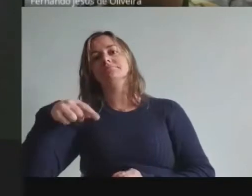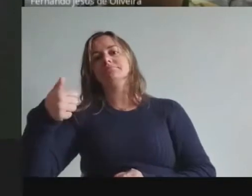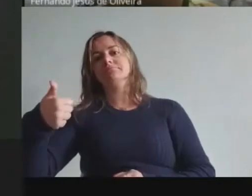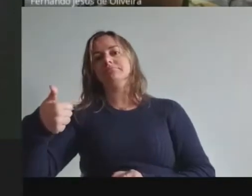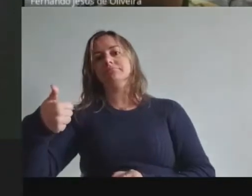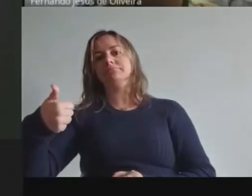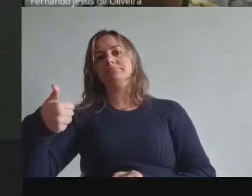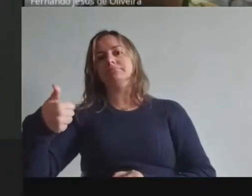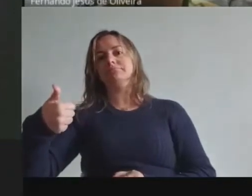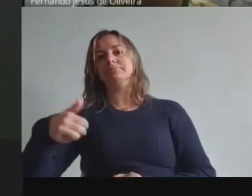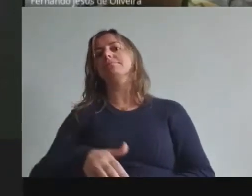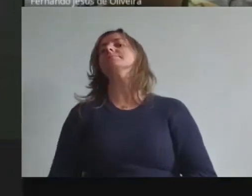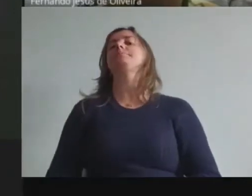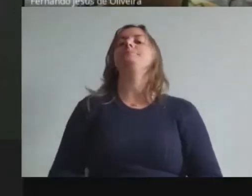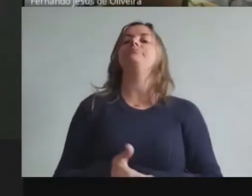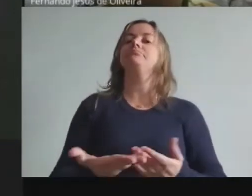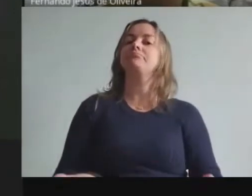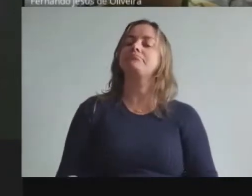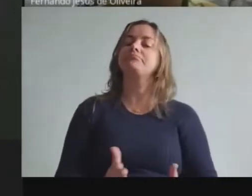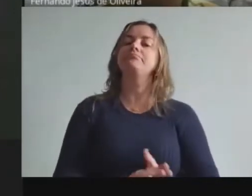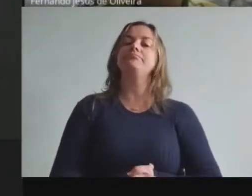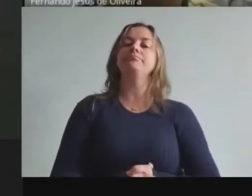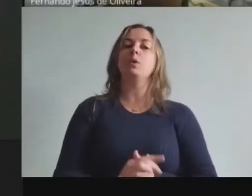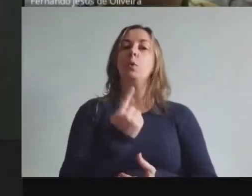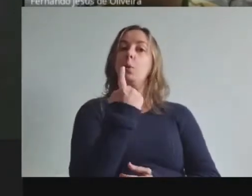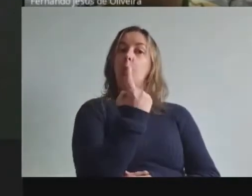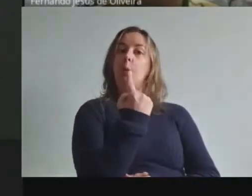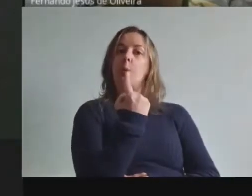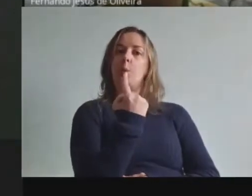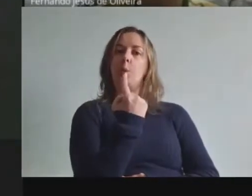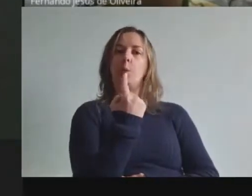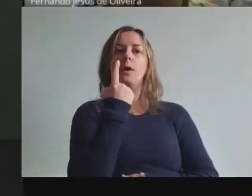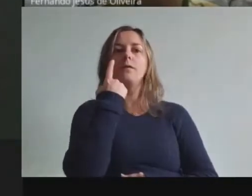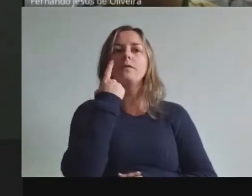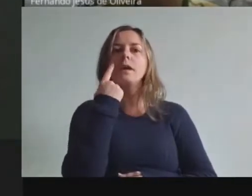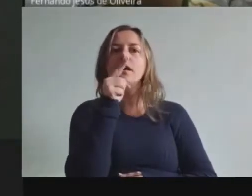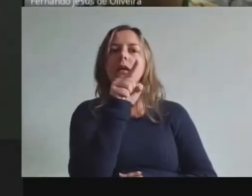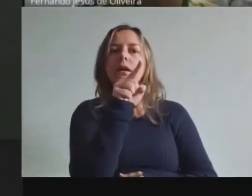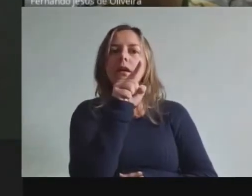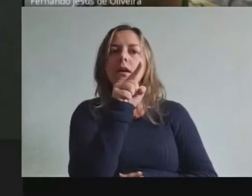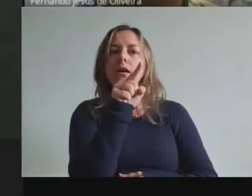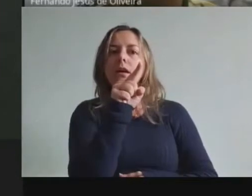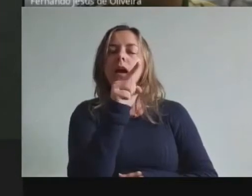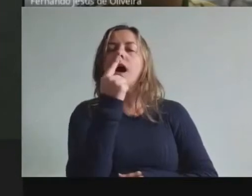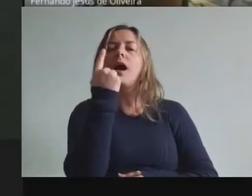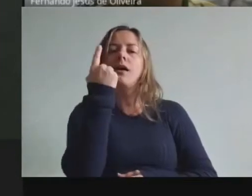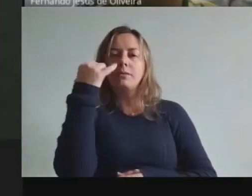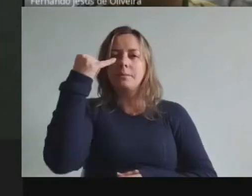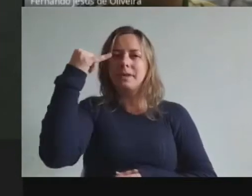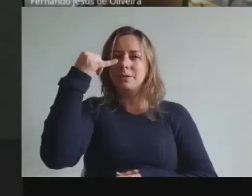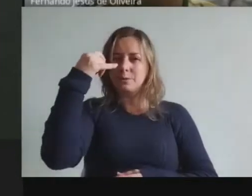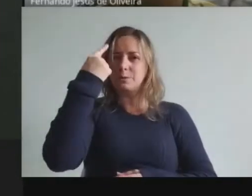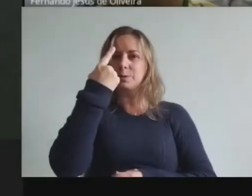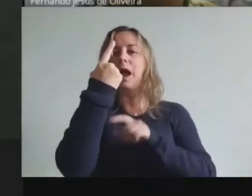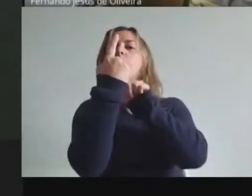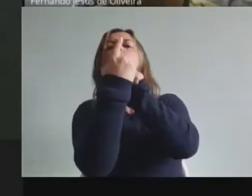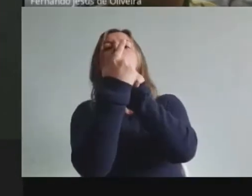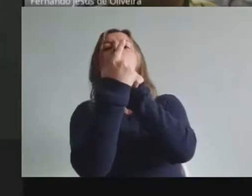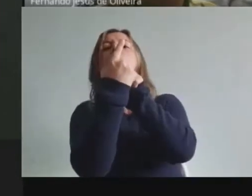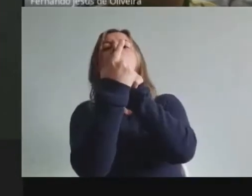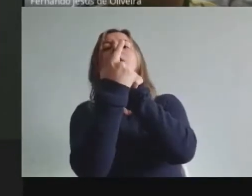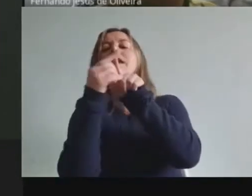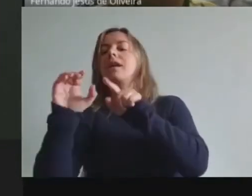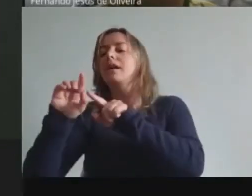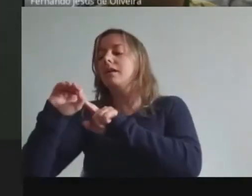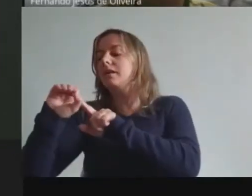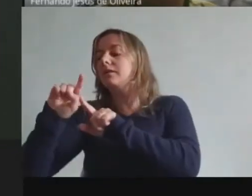0,1. Então, na verdade, esse 1 que está aqui, né, é uma casa depois da vírgula. 10